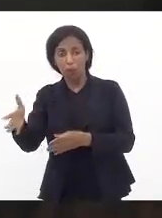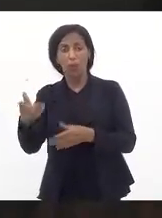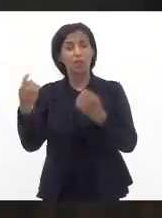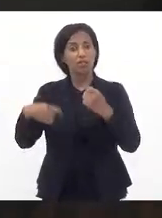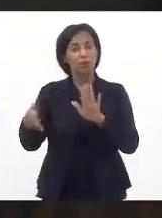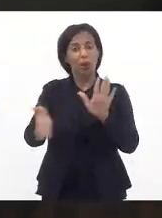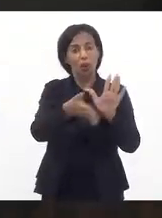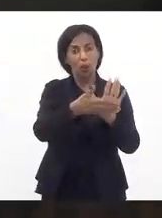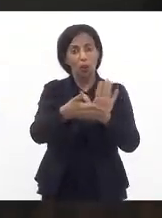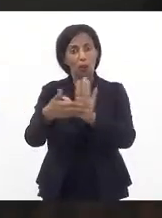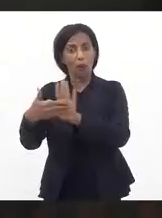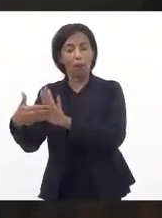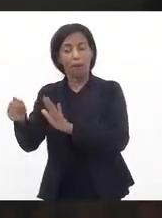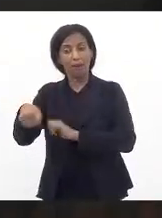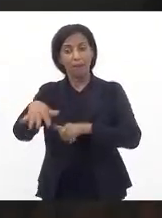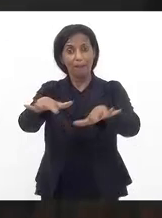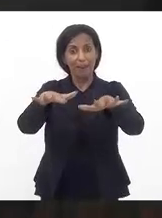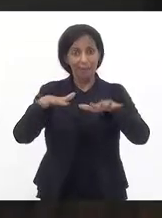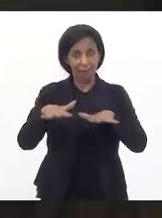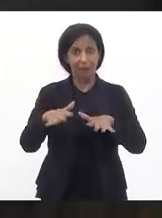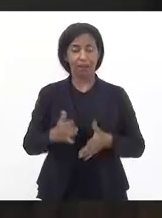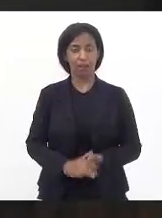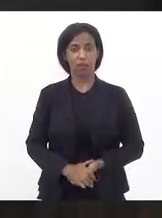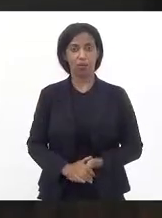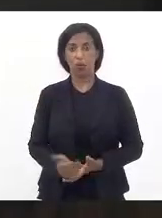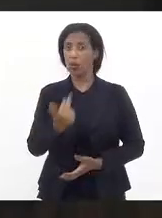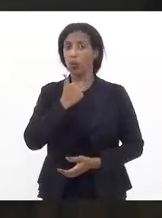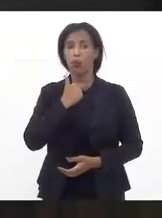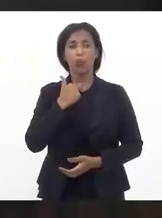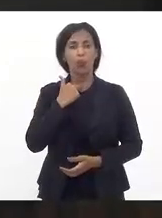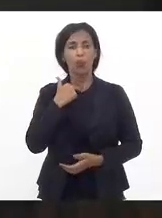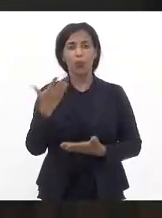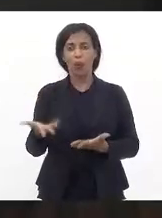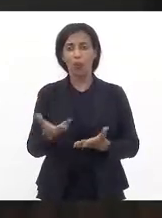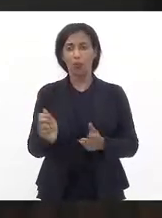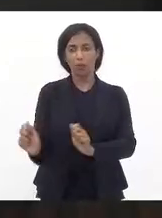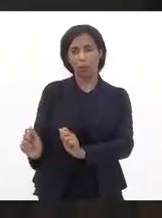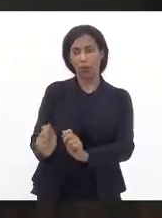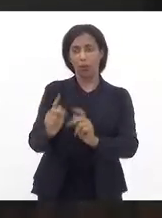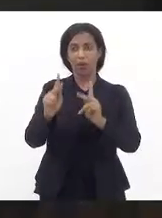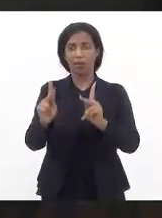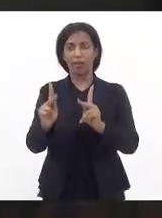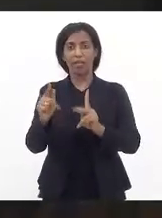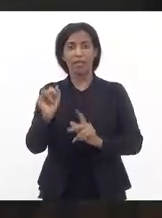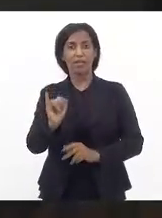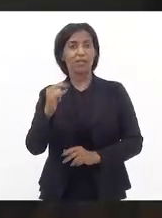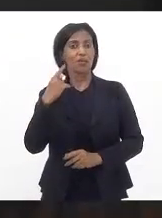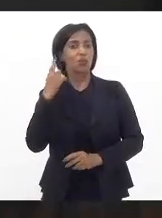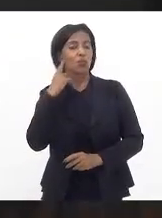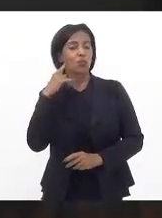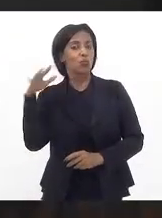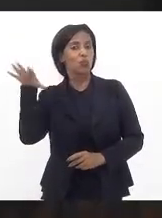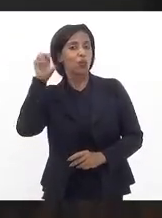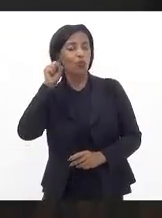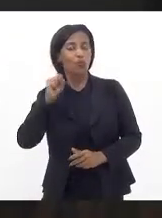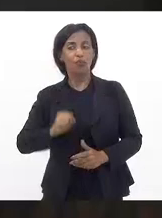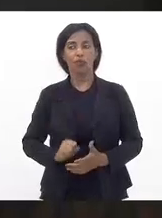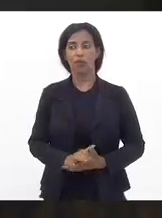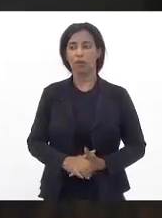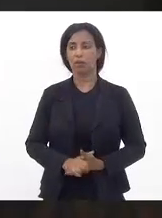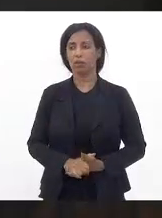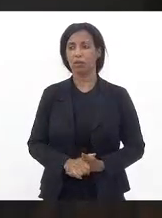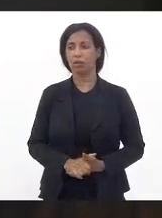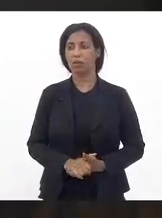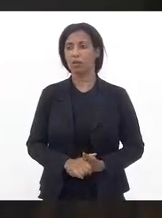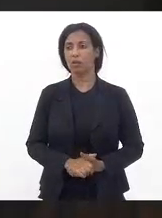acolher o parecer das comissões em plenário e eu não posso dar loquei se eu não ouvi o parecer do